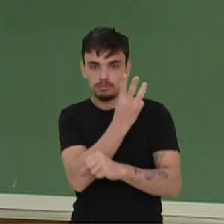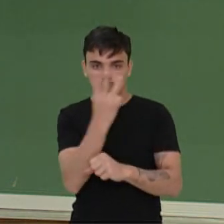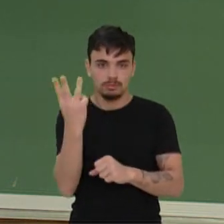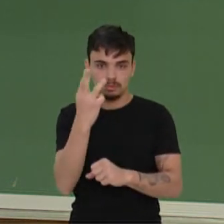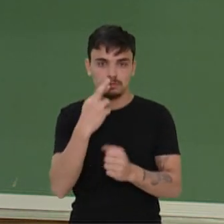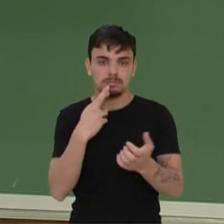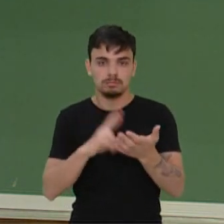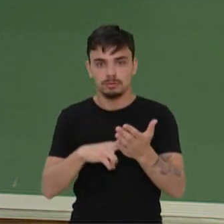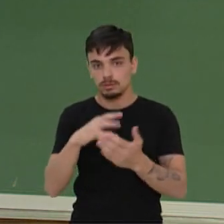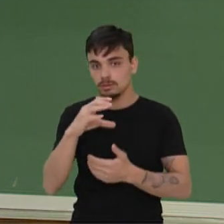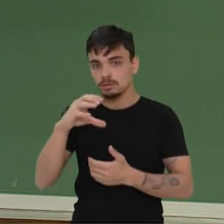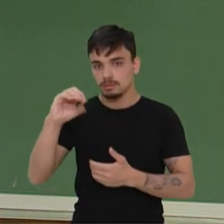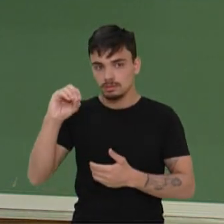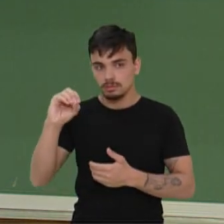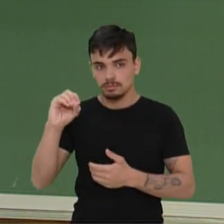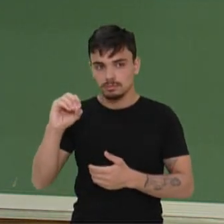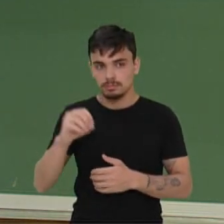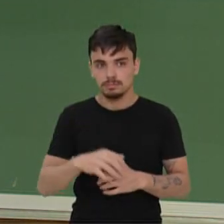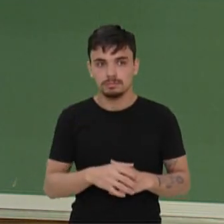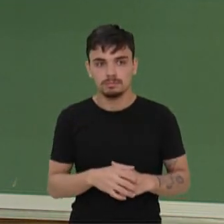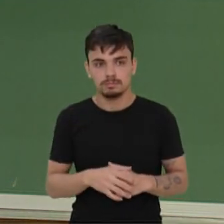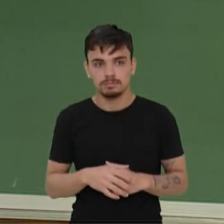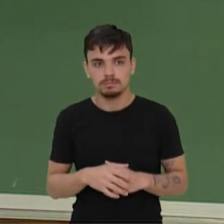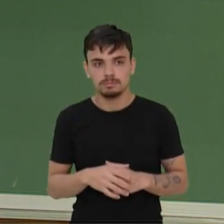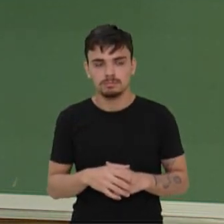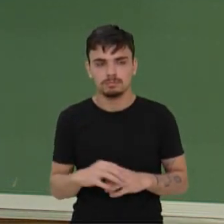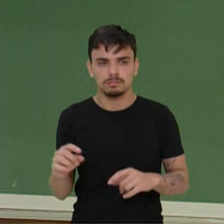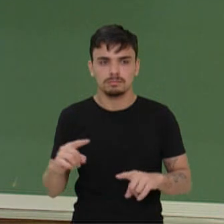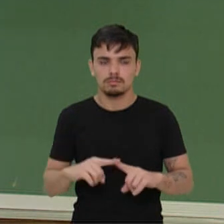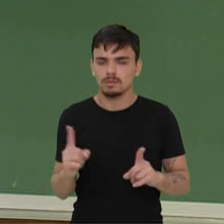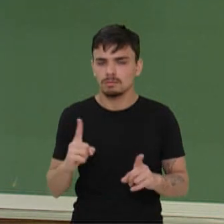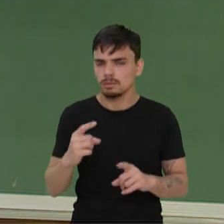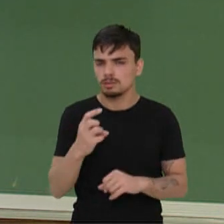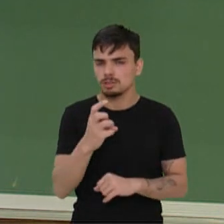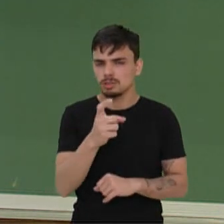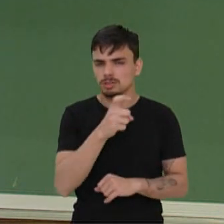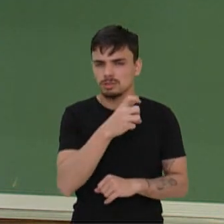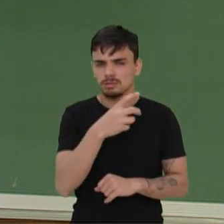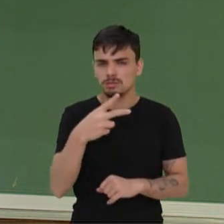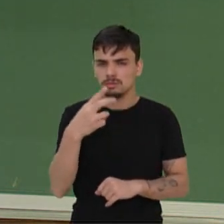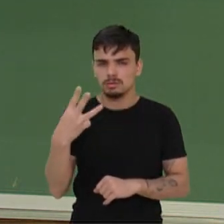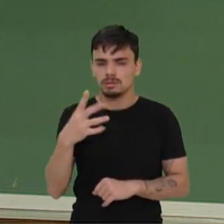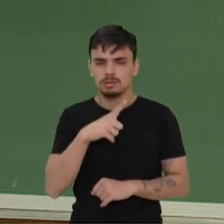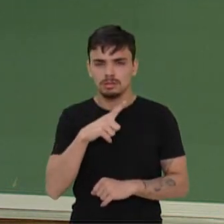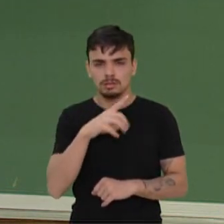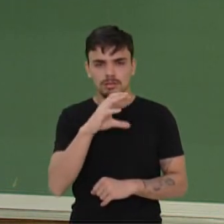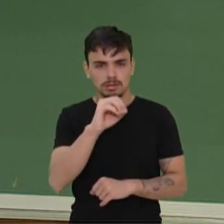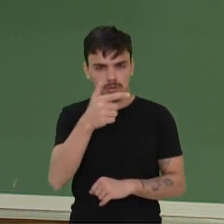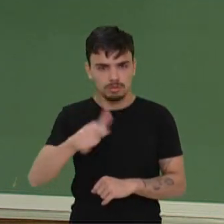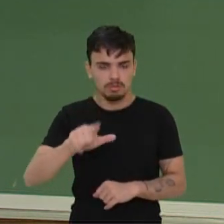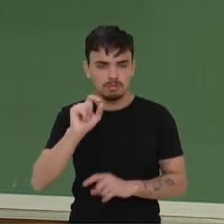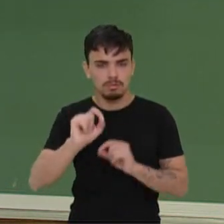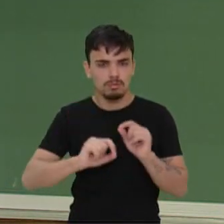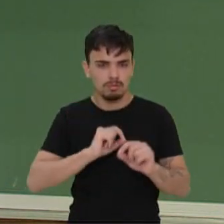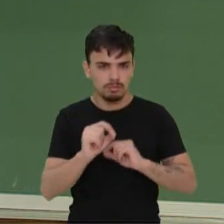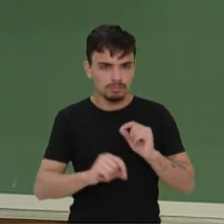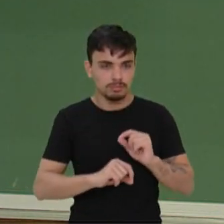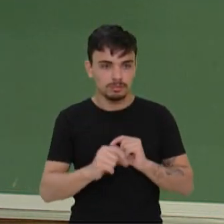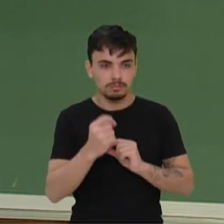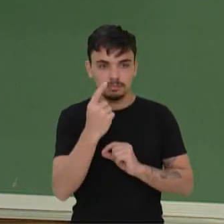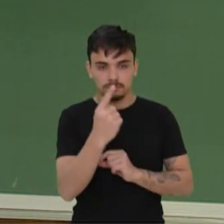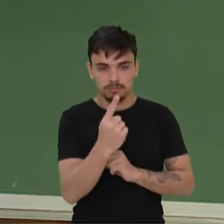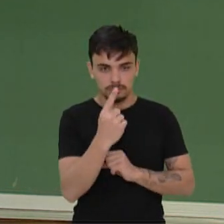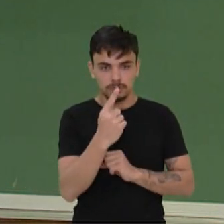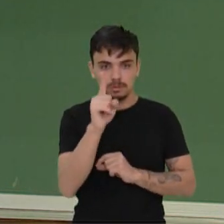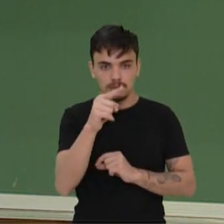dá 0. Então para o x igual a 1 dá 0. Opa, mas para o x igual a 3 apareceu 0 também. Por quê? Porque o 1 é simétrico do 3. Eu